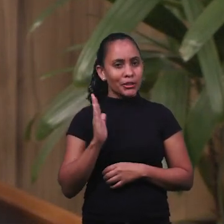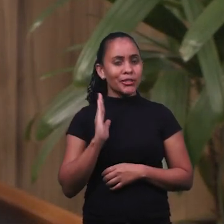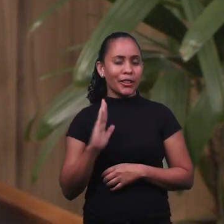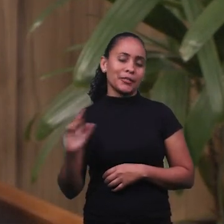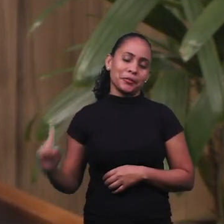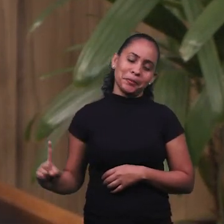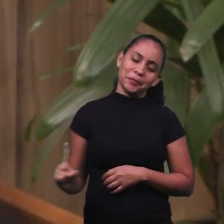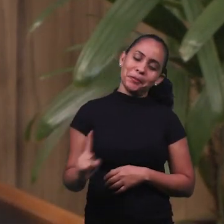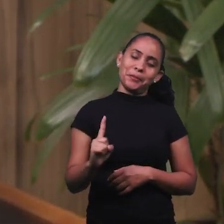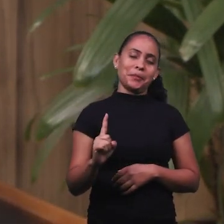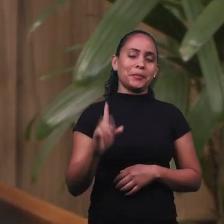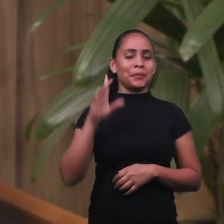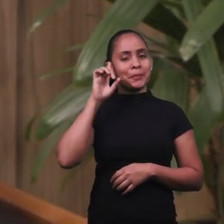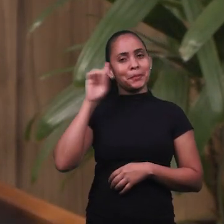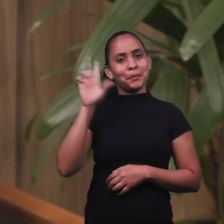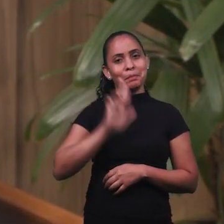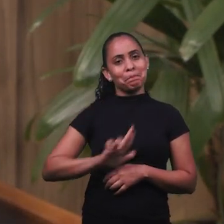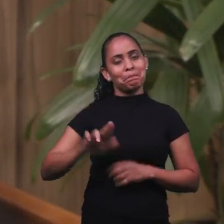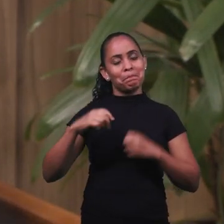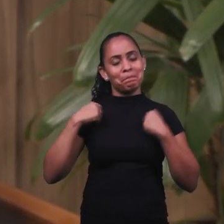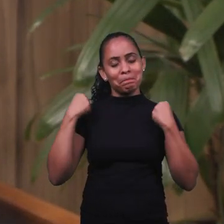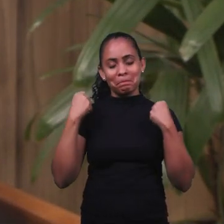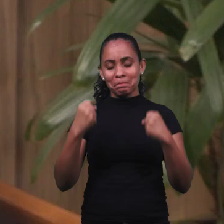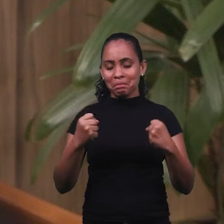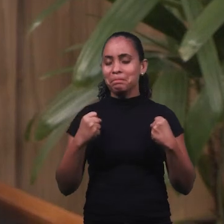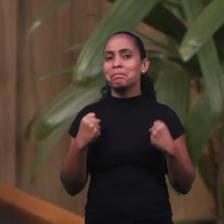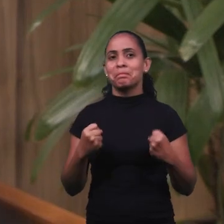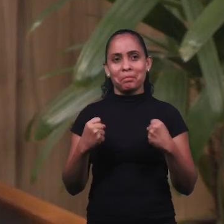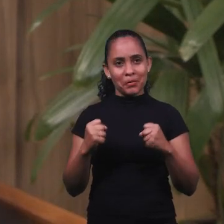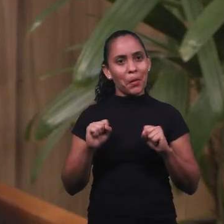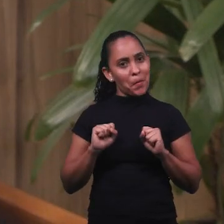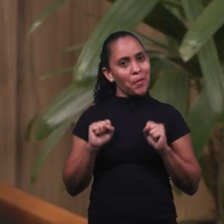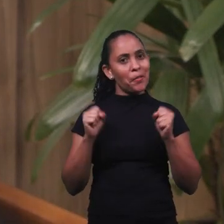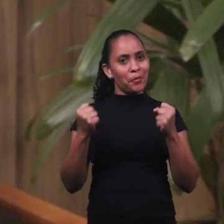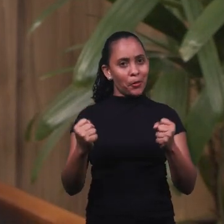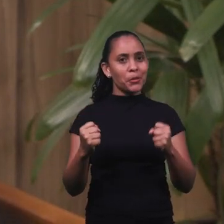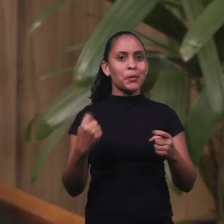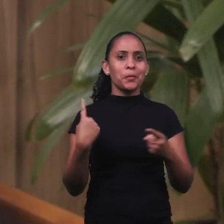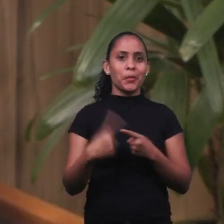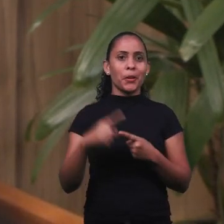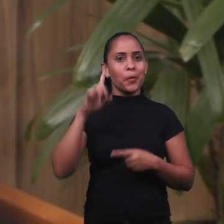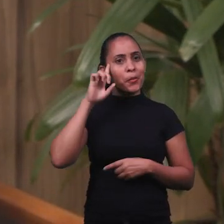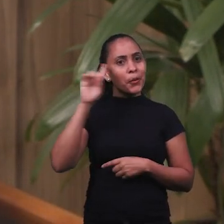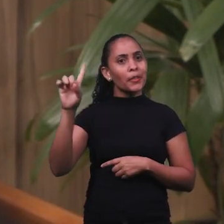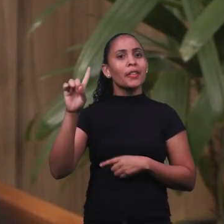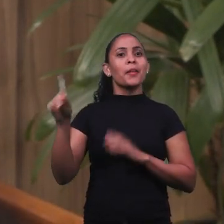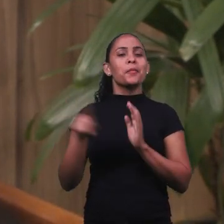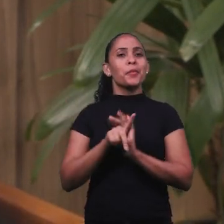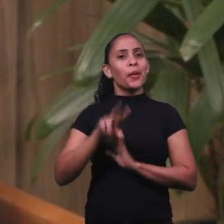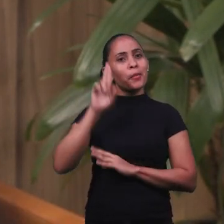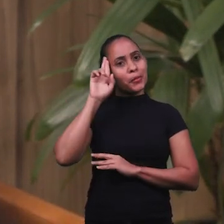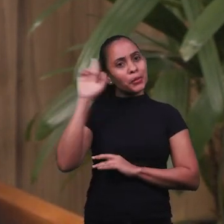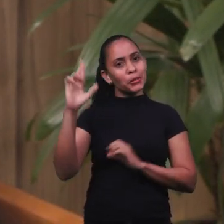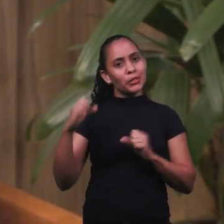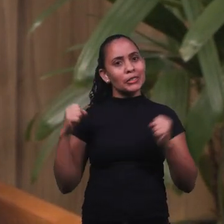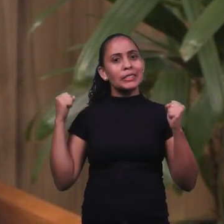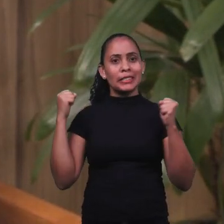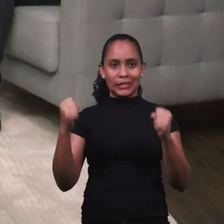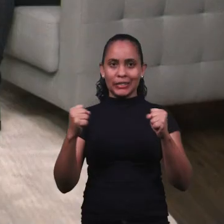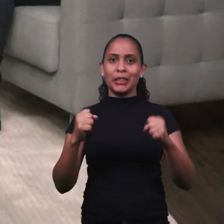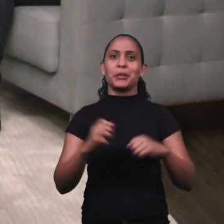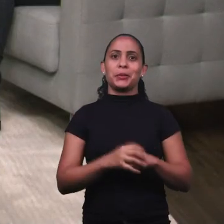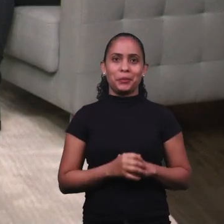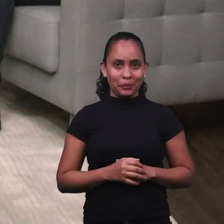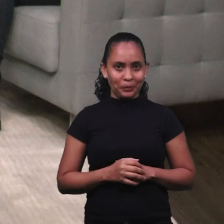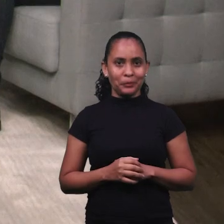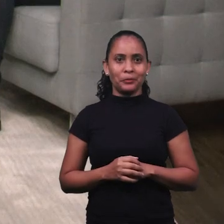e Deus usa com o mesmo poder, com o mesmo vigor, porque o poder vem de Deus, a bênção vem de Deus, Glória o recurso vem de Glória a Deus,